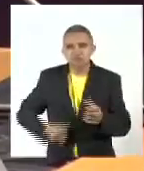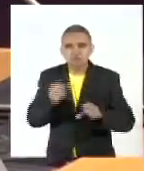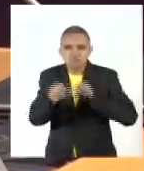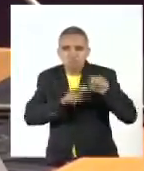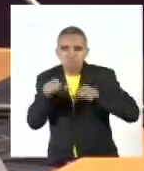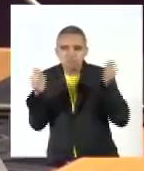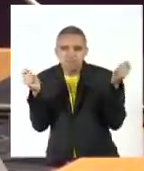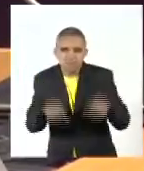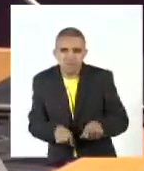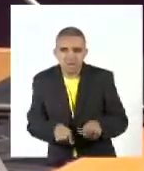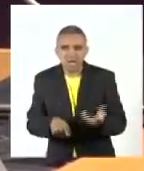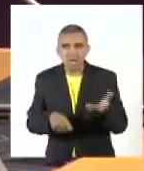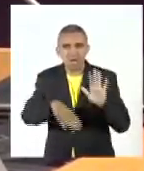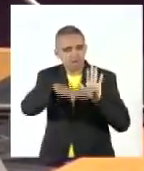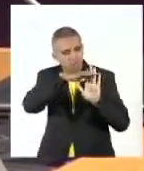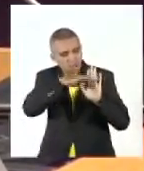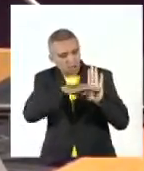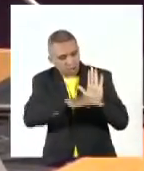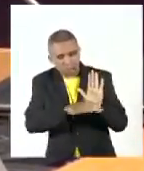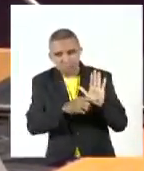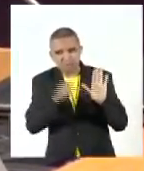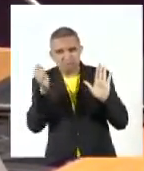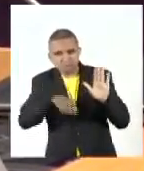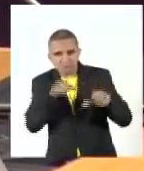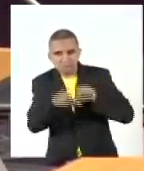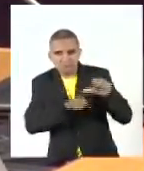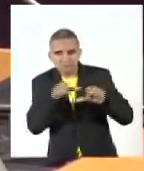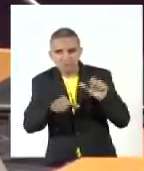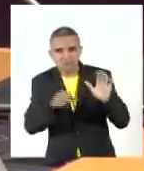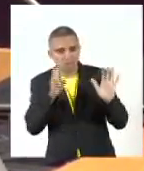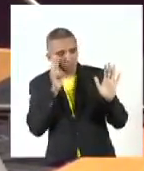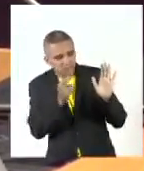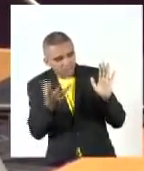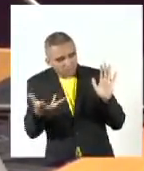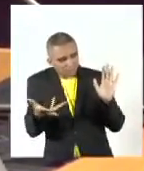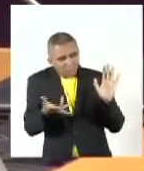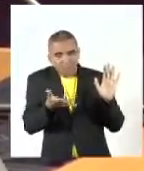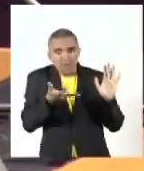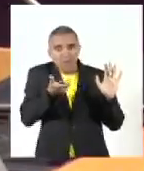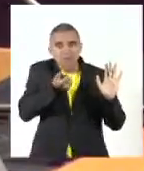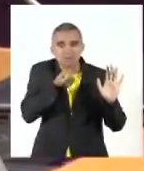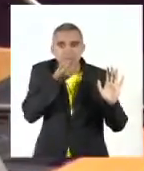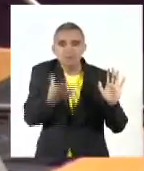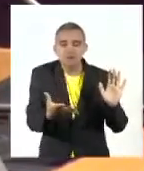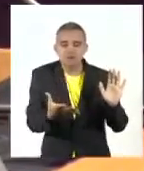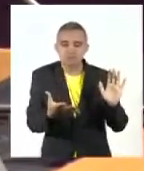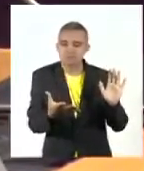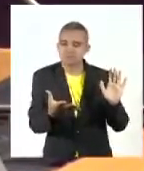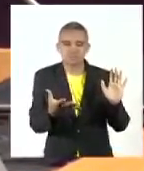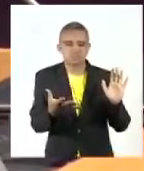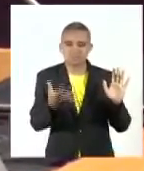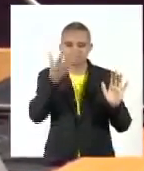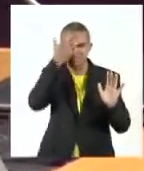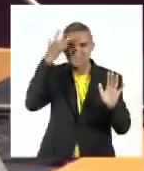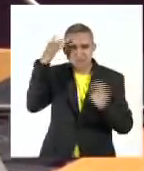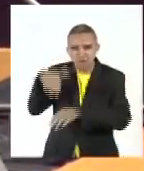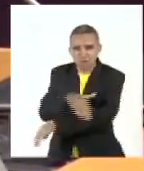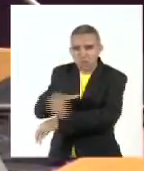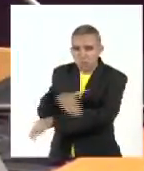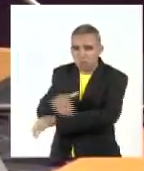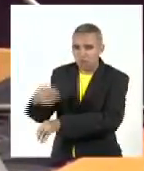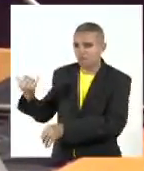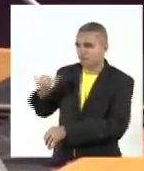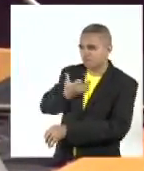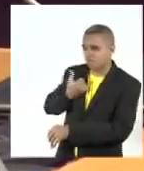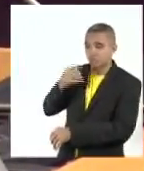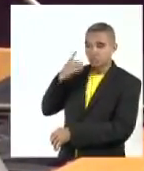programa de governo que realmente salte aos olhos e que as pessoas na rua cheguem e falem para mim, deputado, Vossa Excelência é oposição, mas eu quero lhe